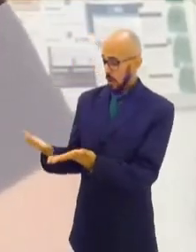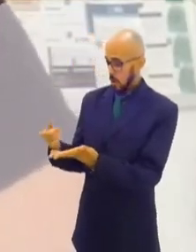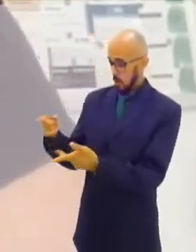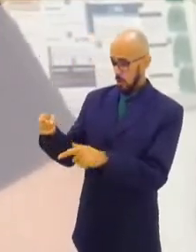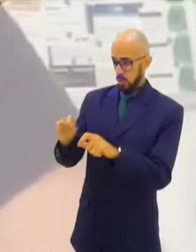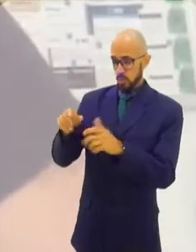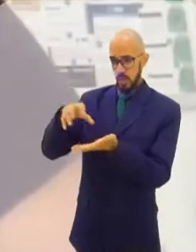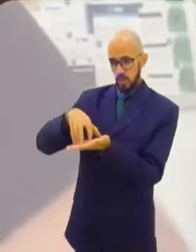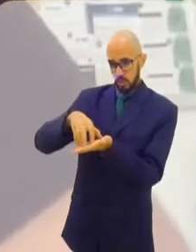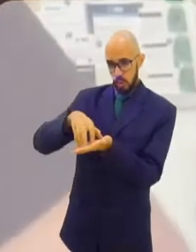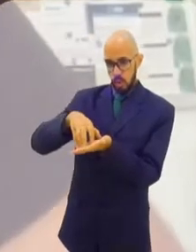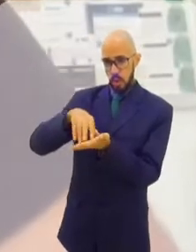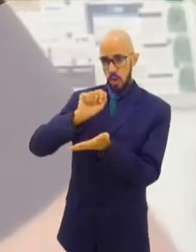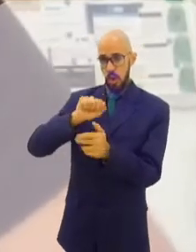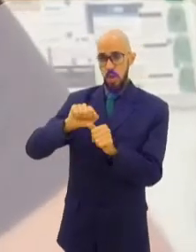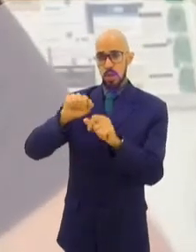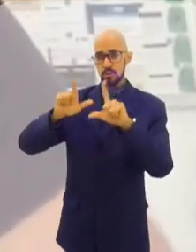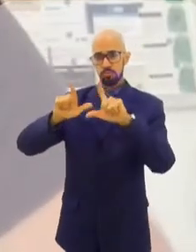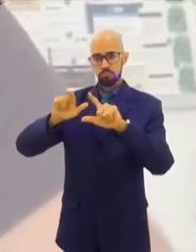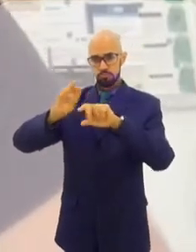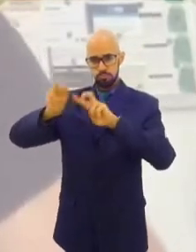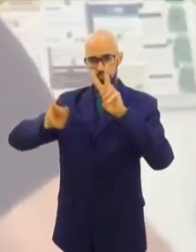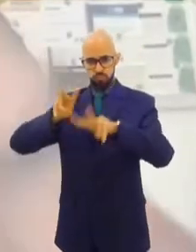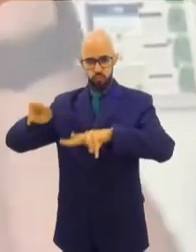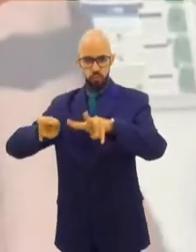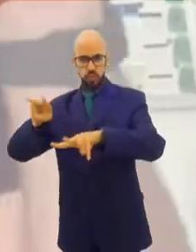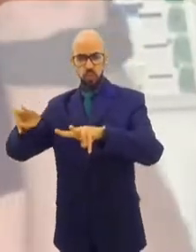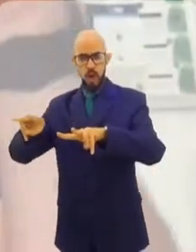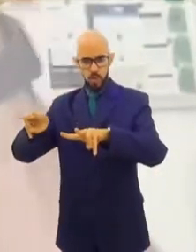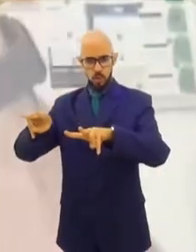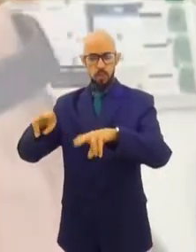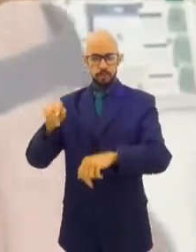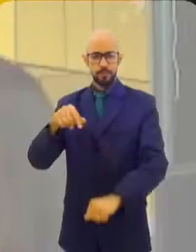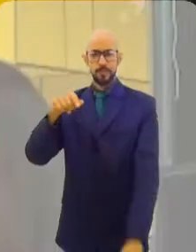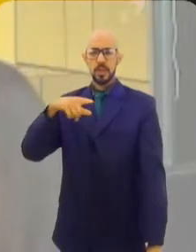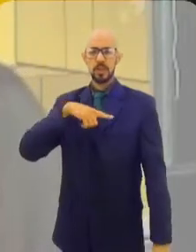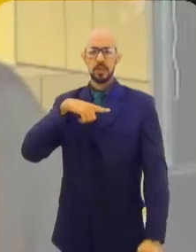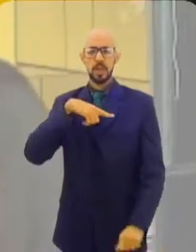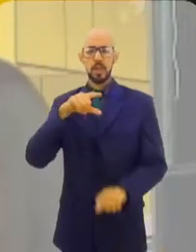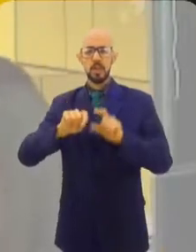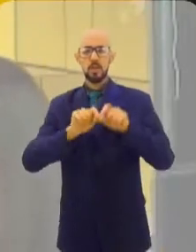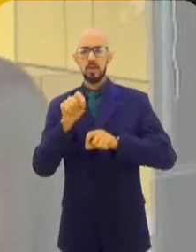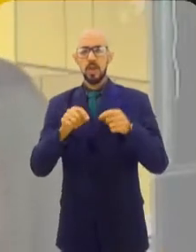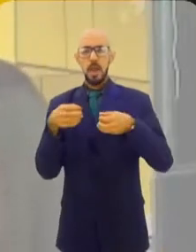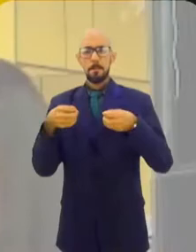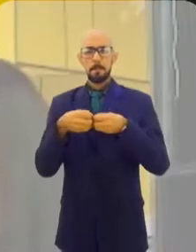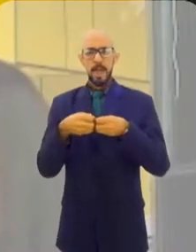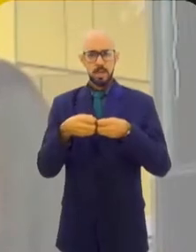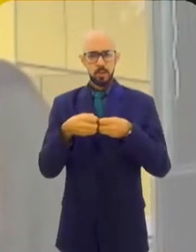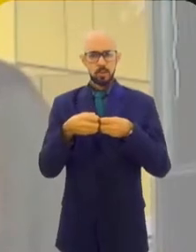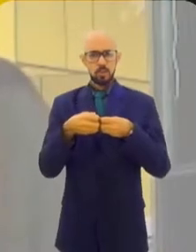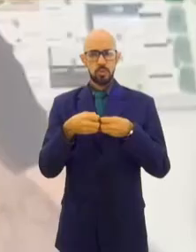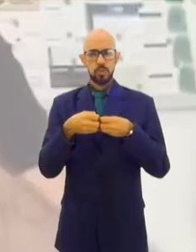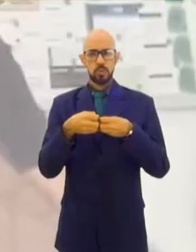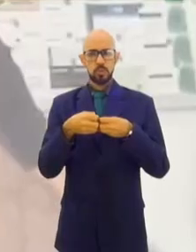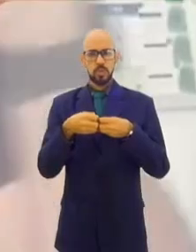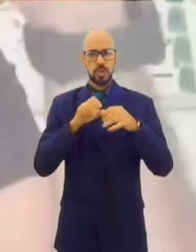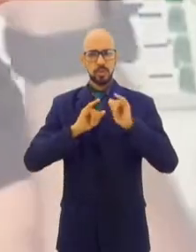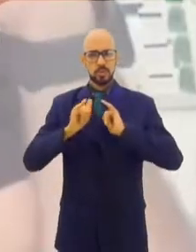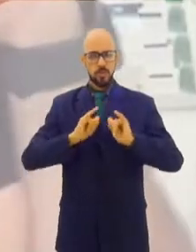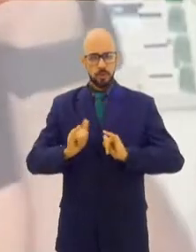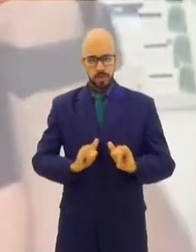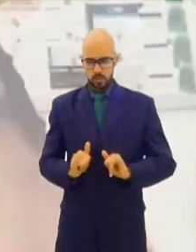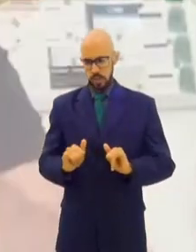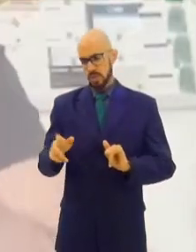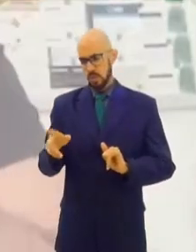setor audiovisual ele ele trabalha muito muito próximo que nada dessas informações